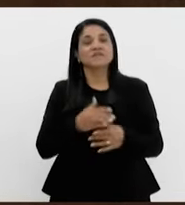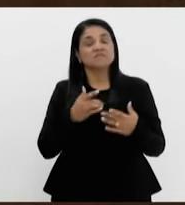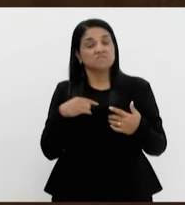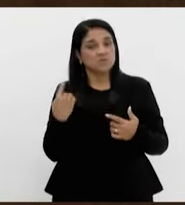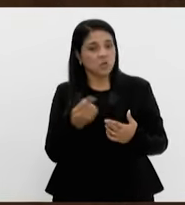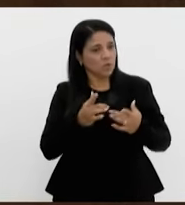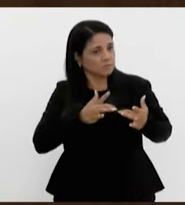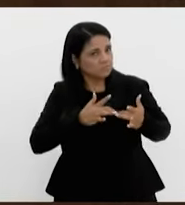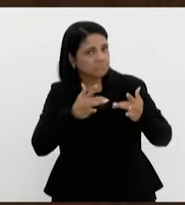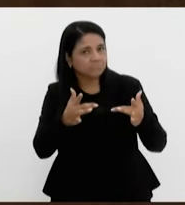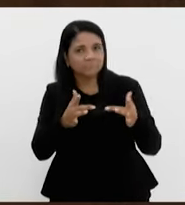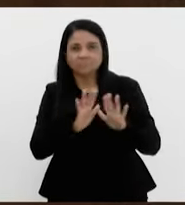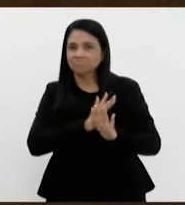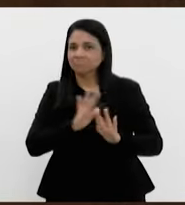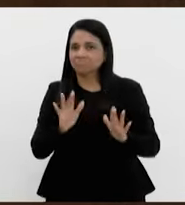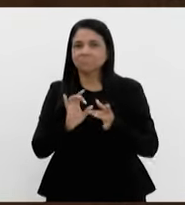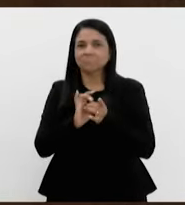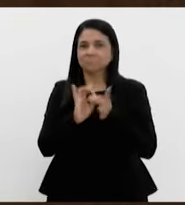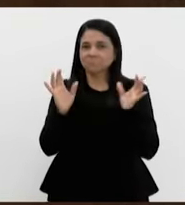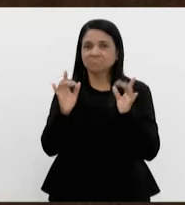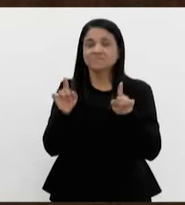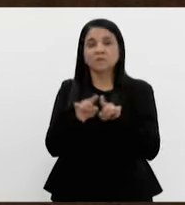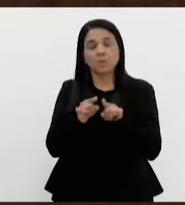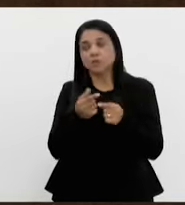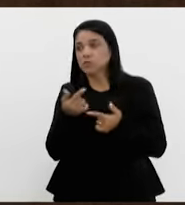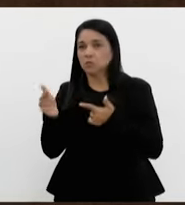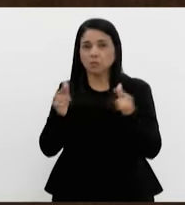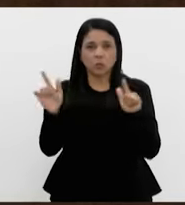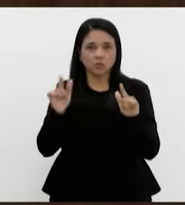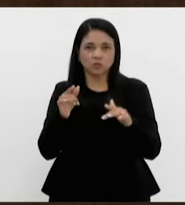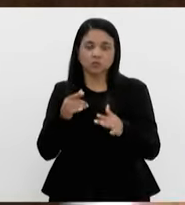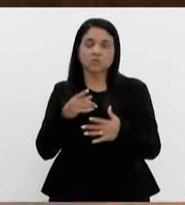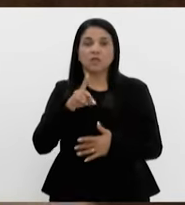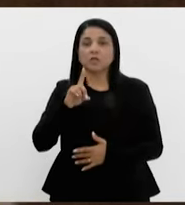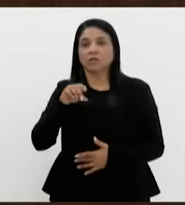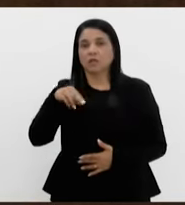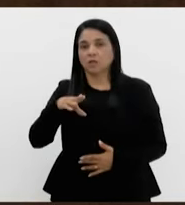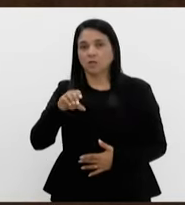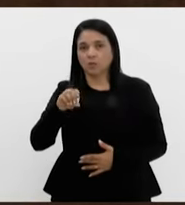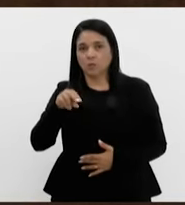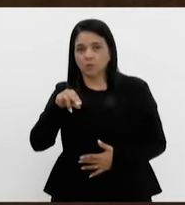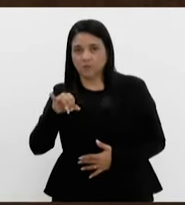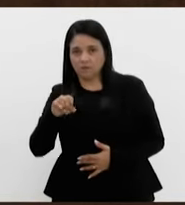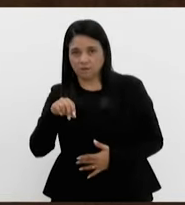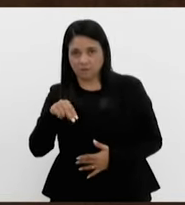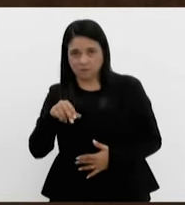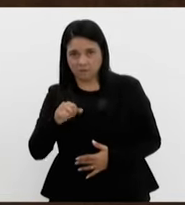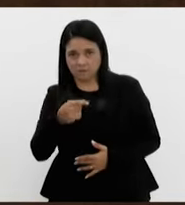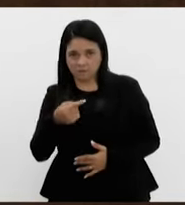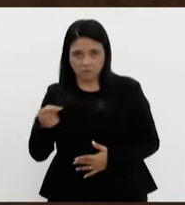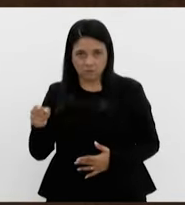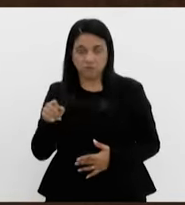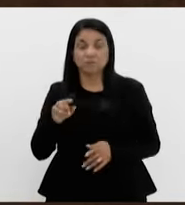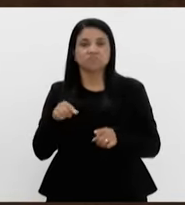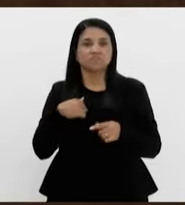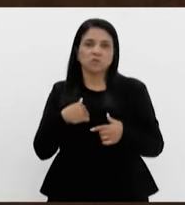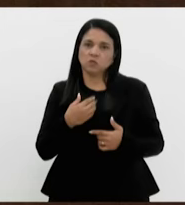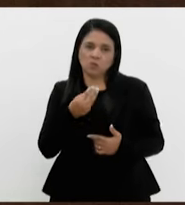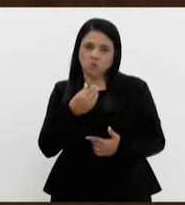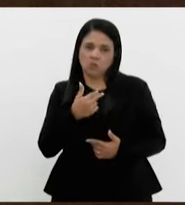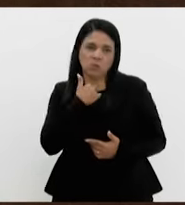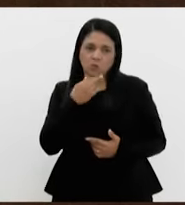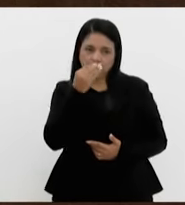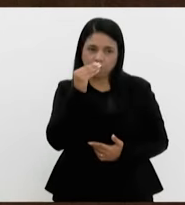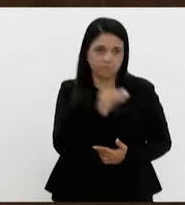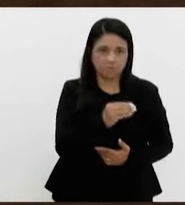disposição também das outras denominações. É, porque não podemos desprezar os nossos irmãos